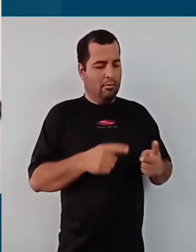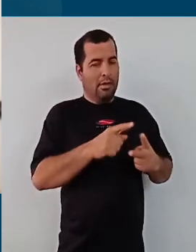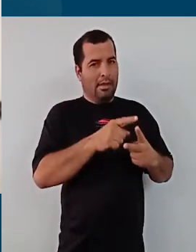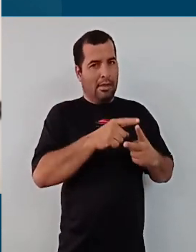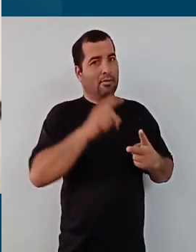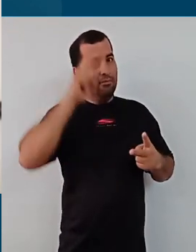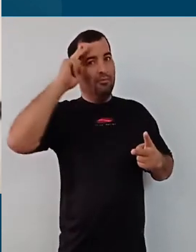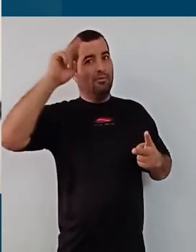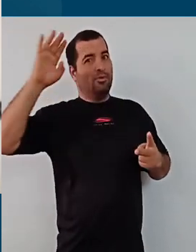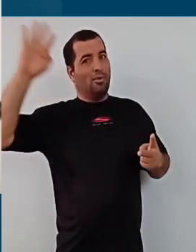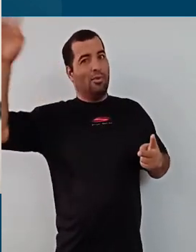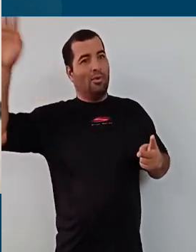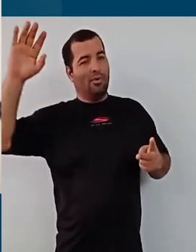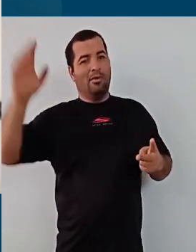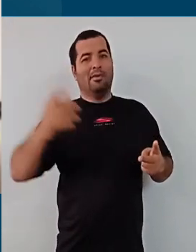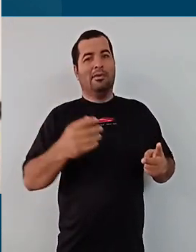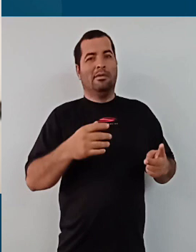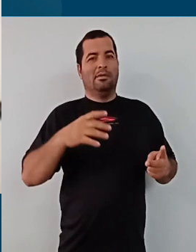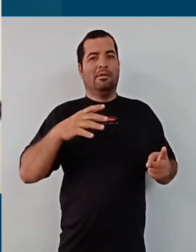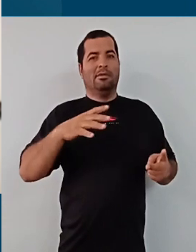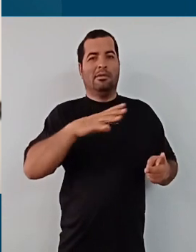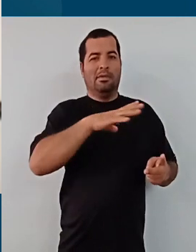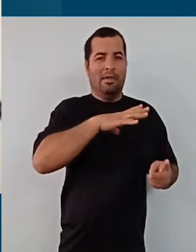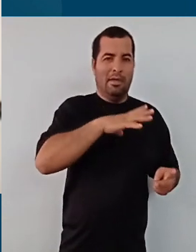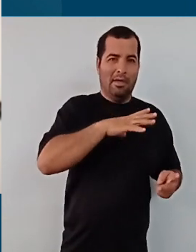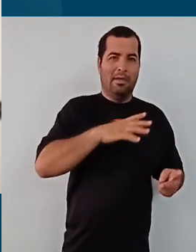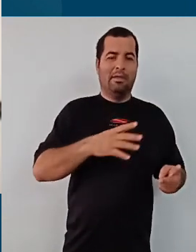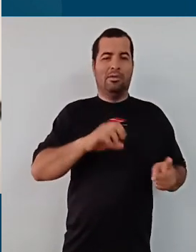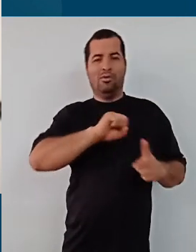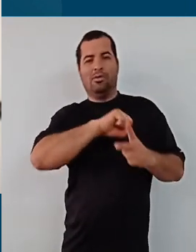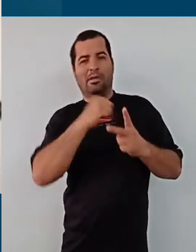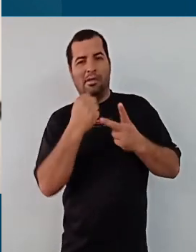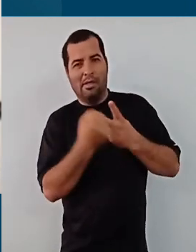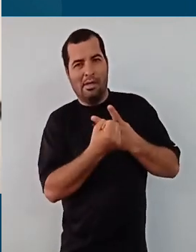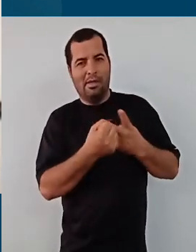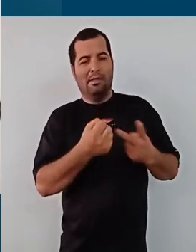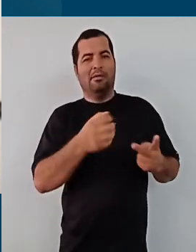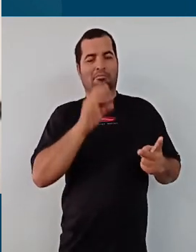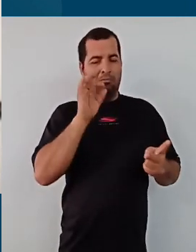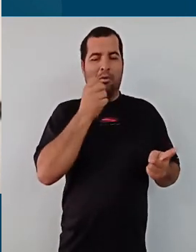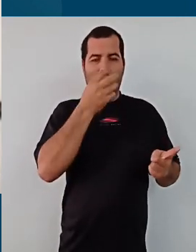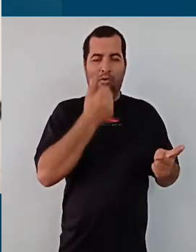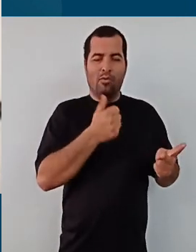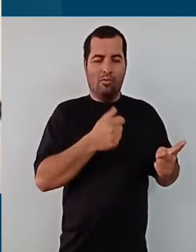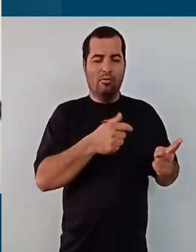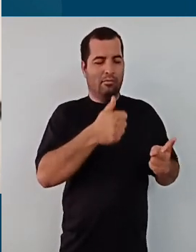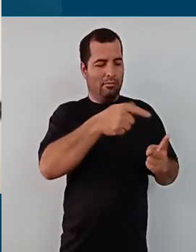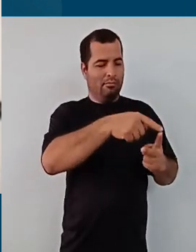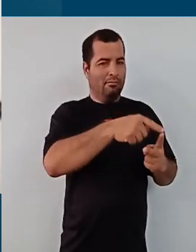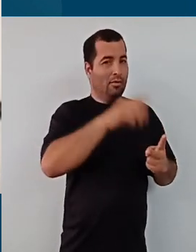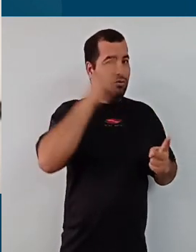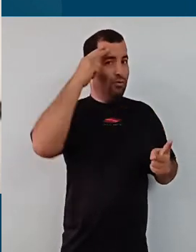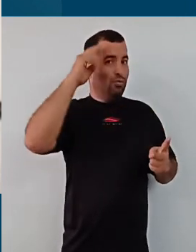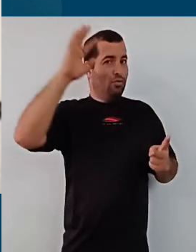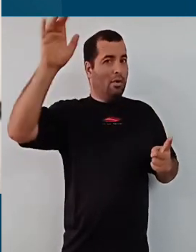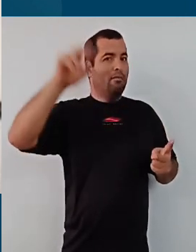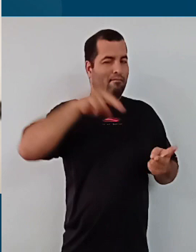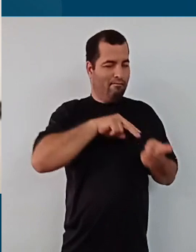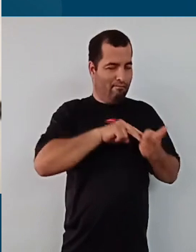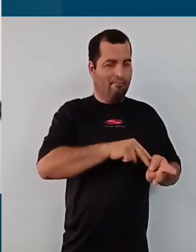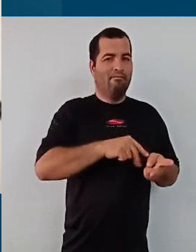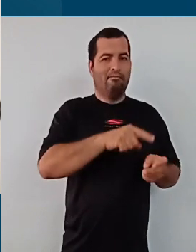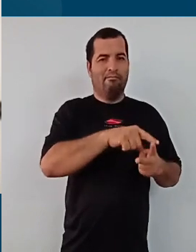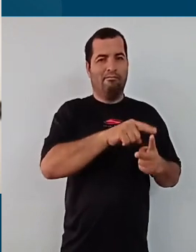sonho de cidade, de sociedade, de cidadania, que é um sonho duradouro, né? Então,